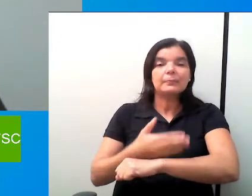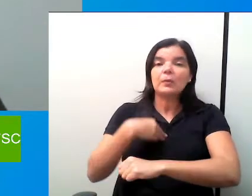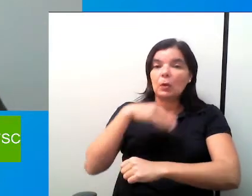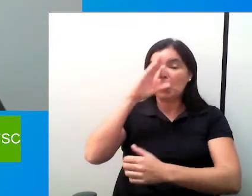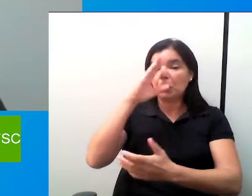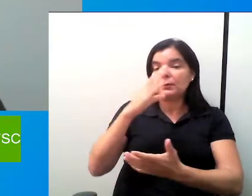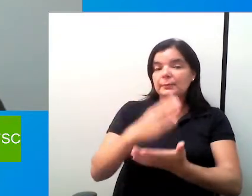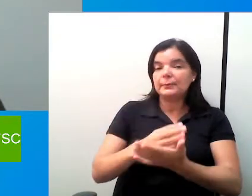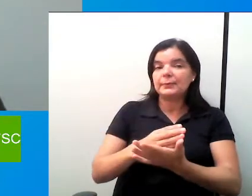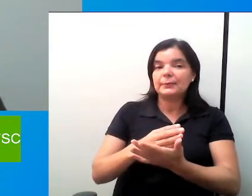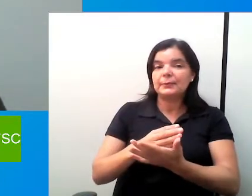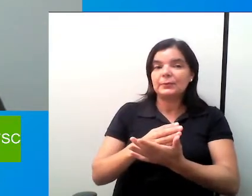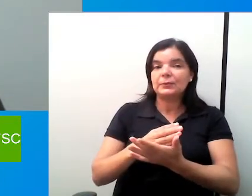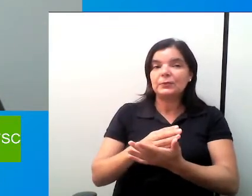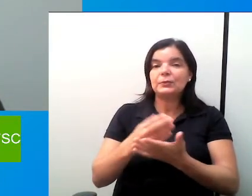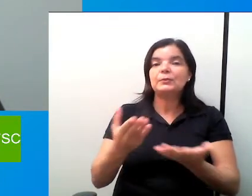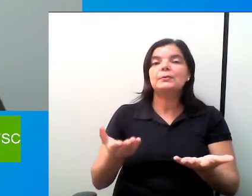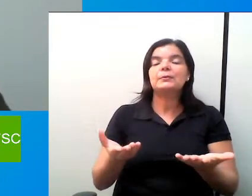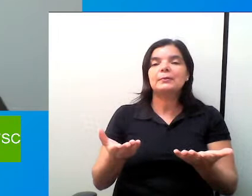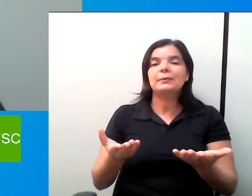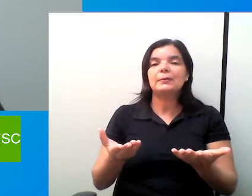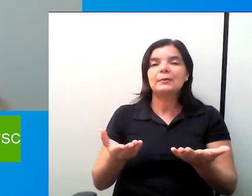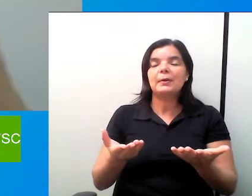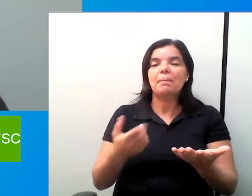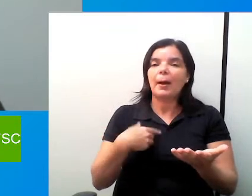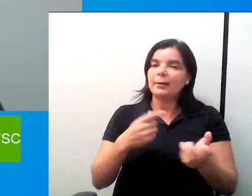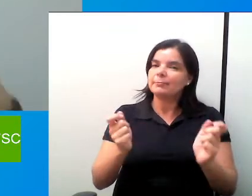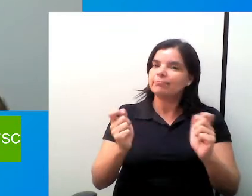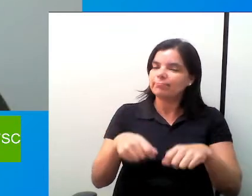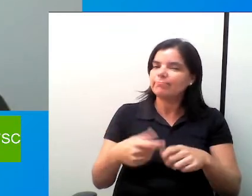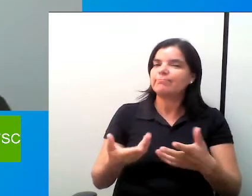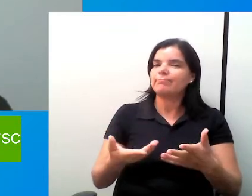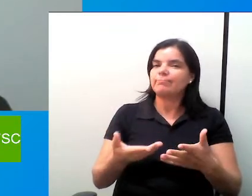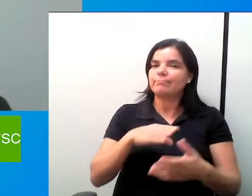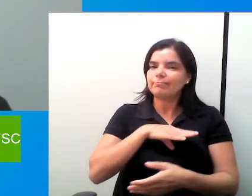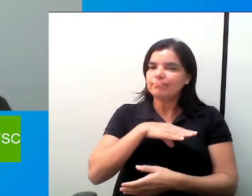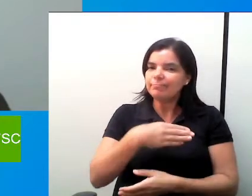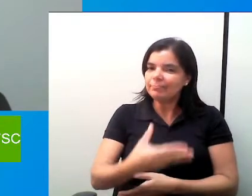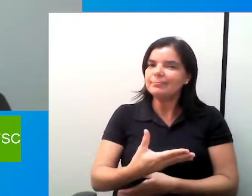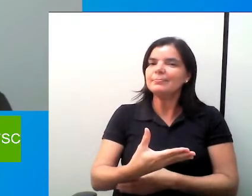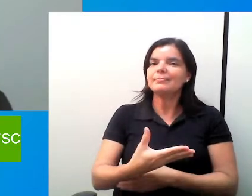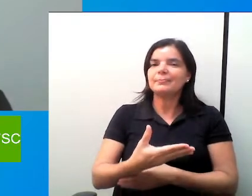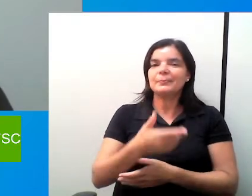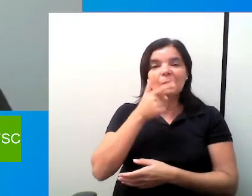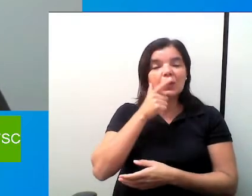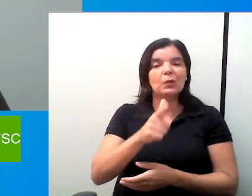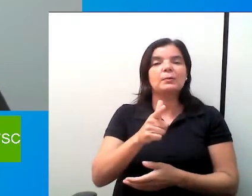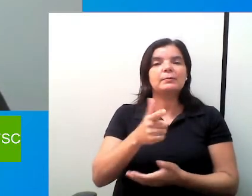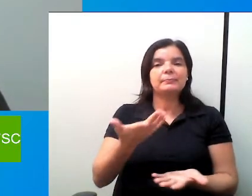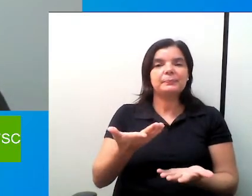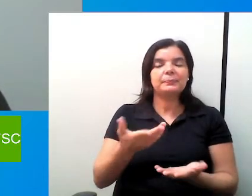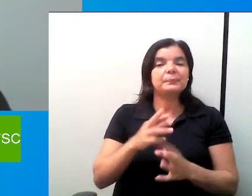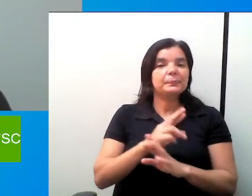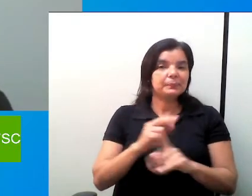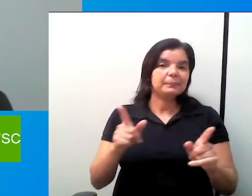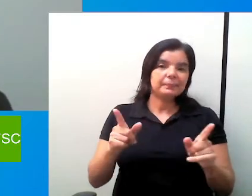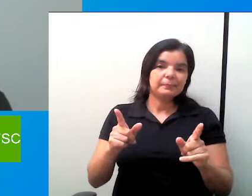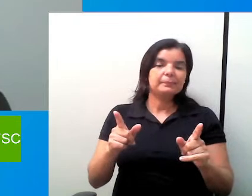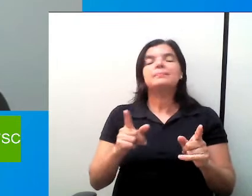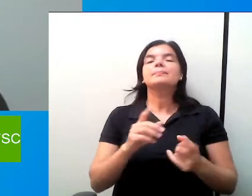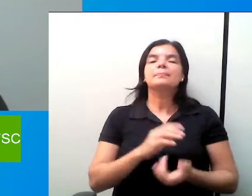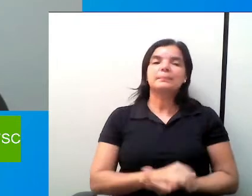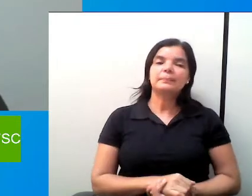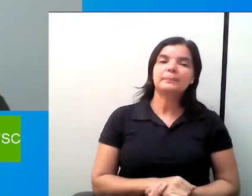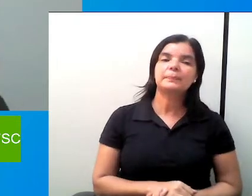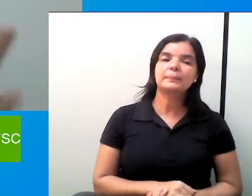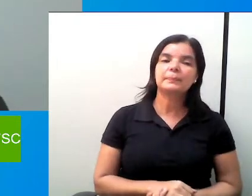sejam mais incisivos, né, nas ações, mais corajosos e consigam fazer mais diferença em relação a isso, né,